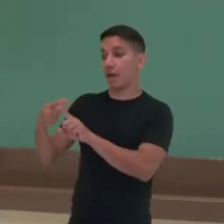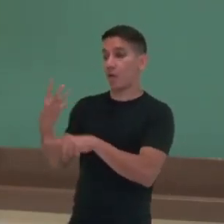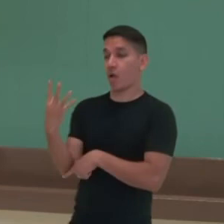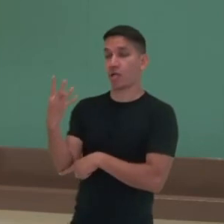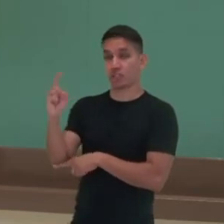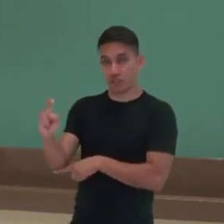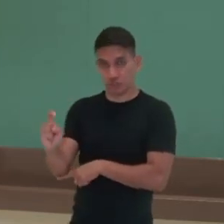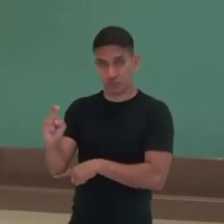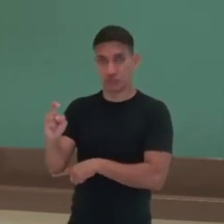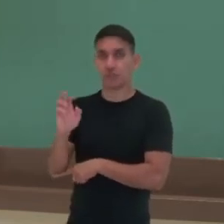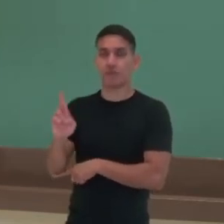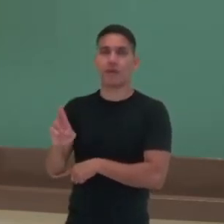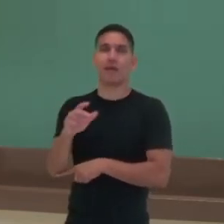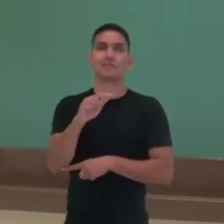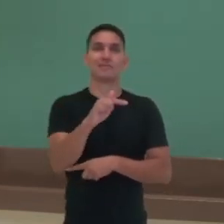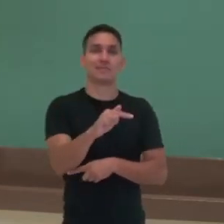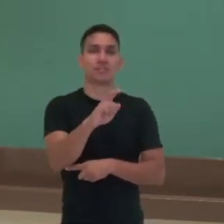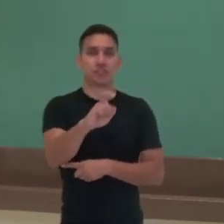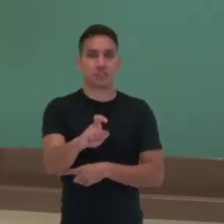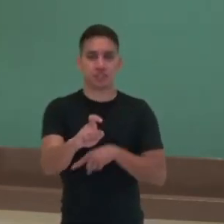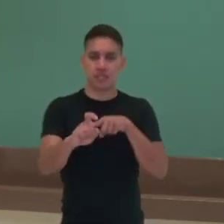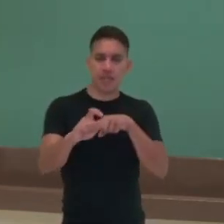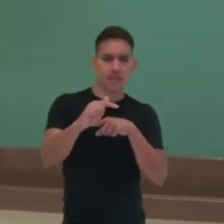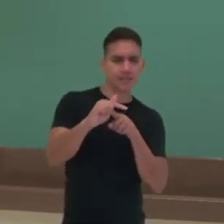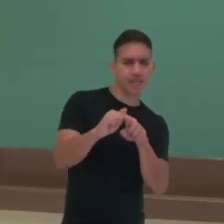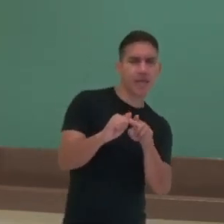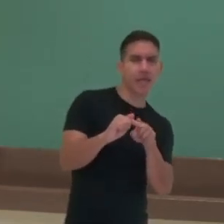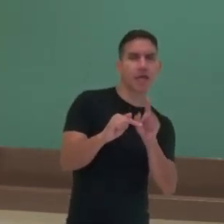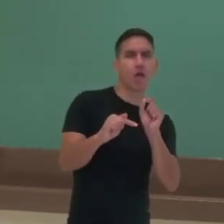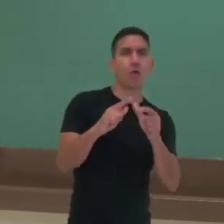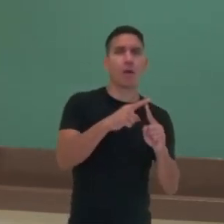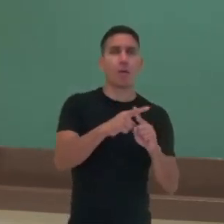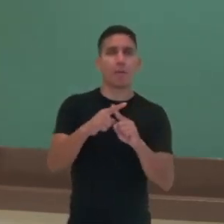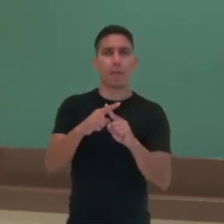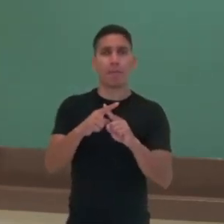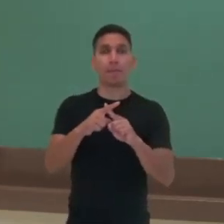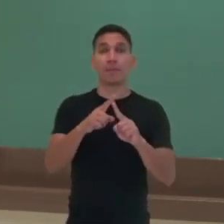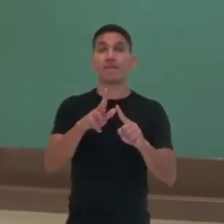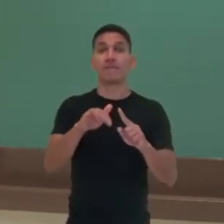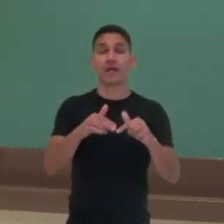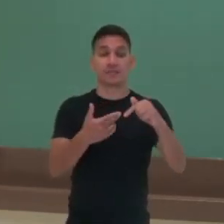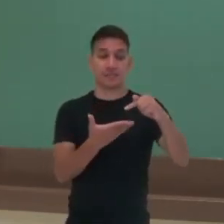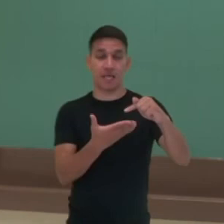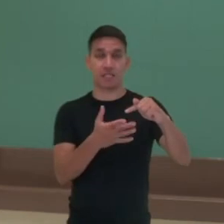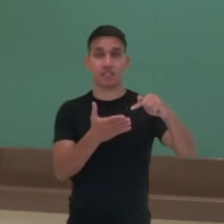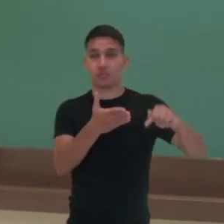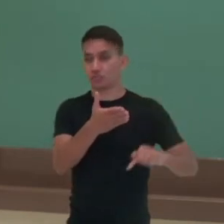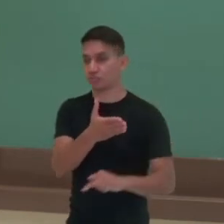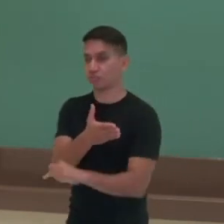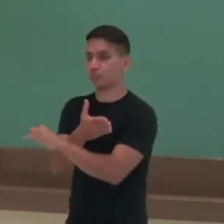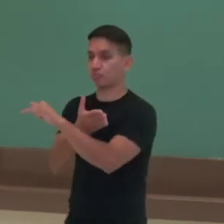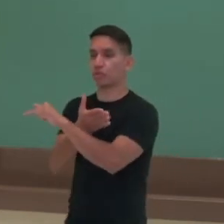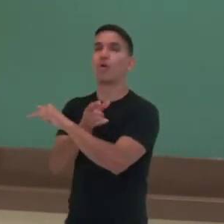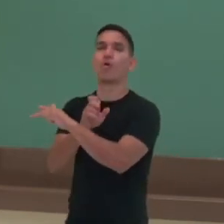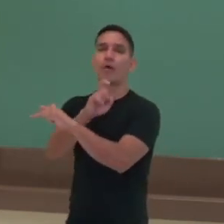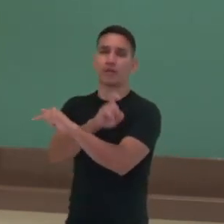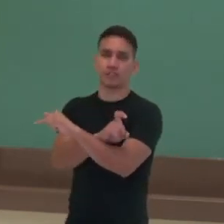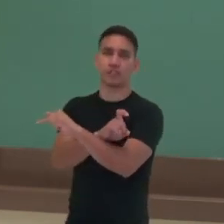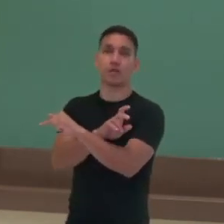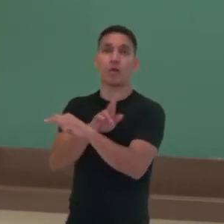7x. Esse 7 que está multiplicando, ele passa dividindo. Então, nós